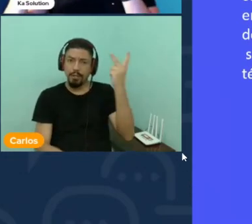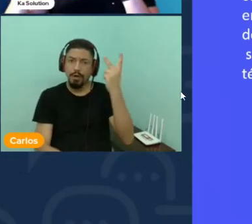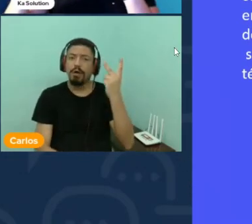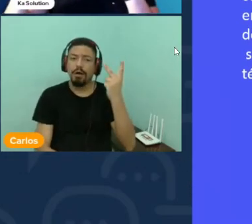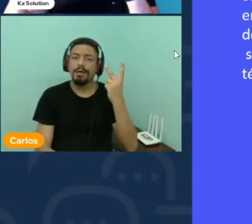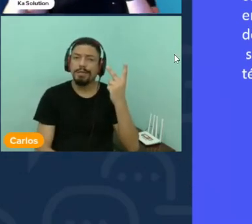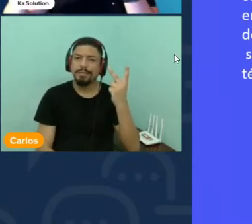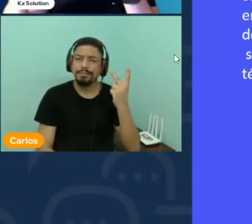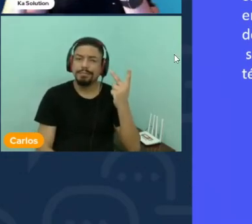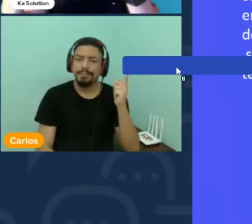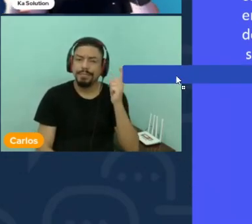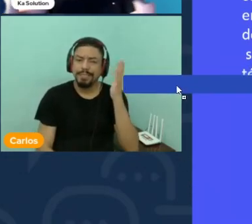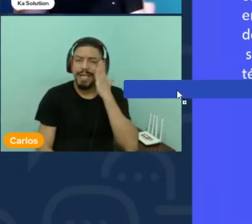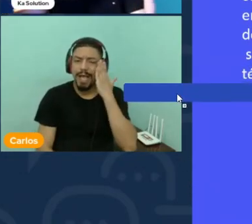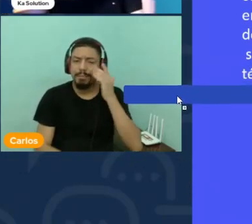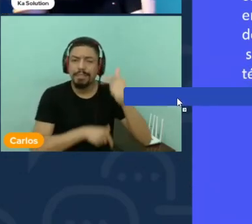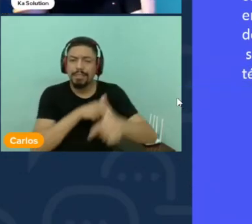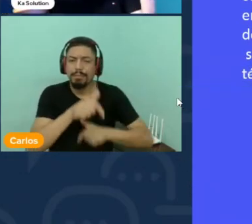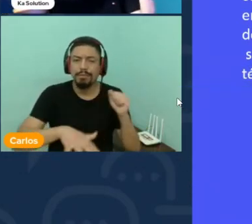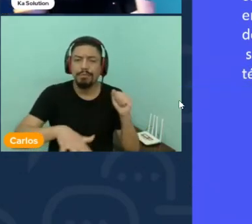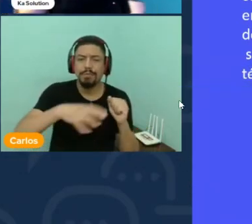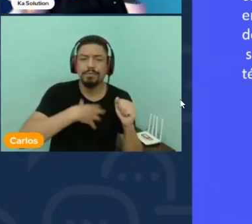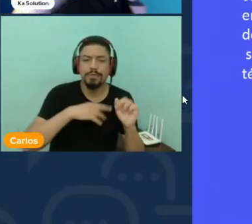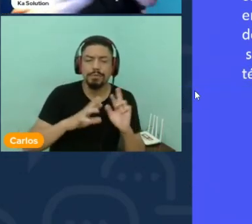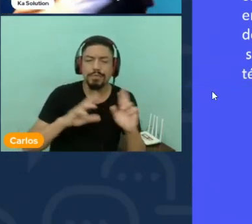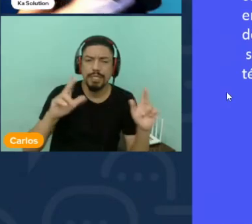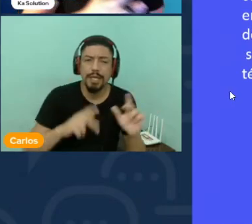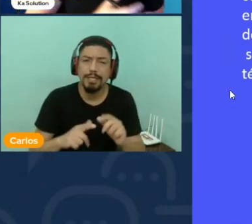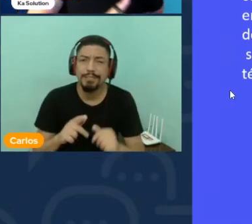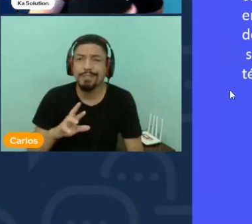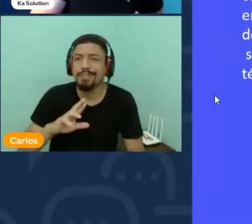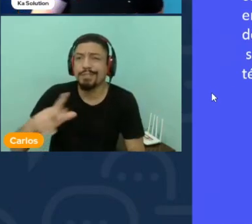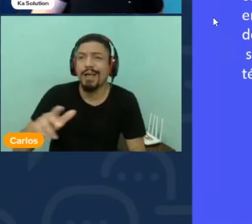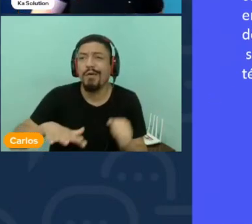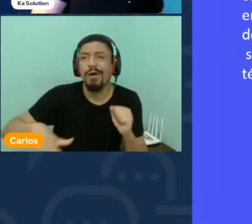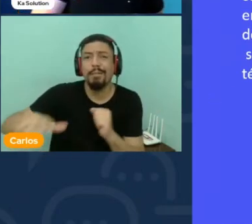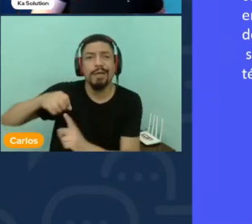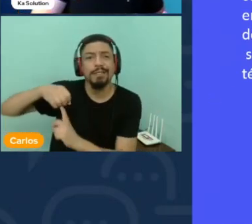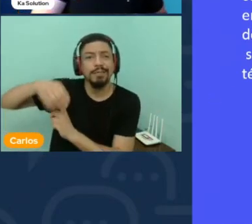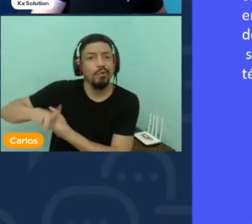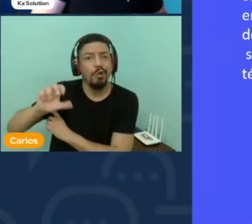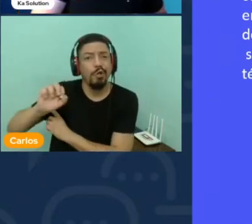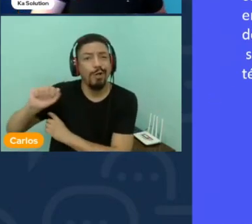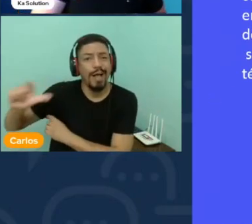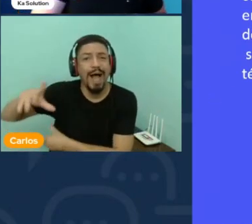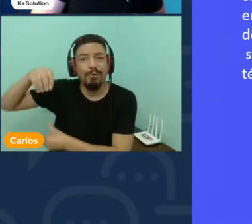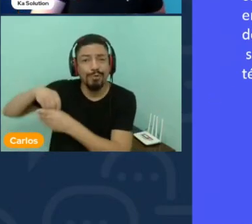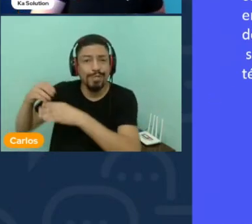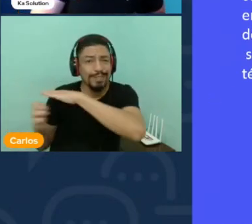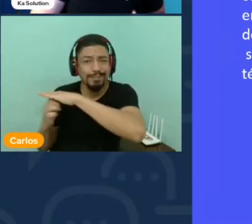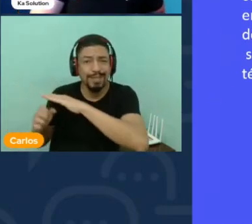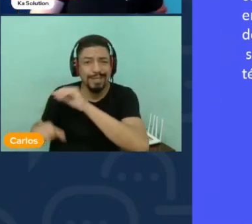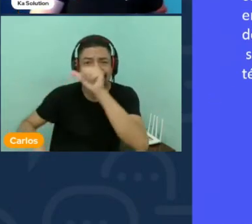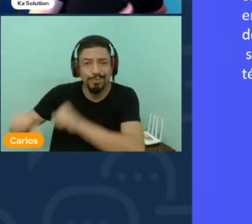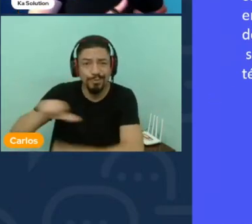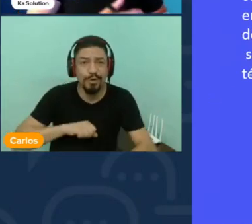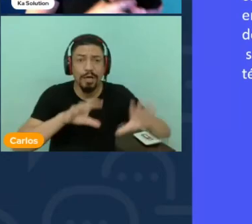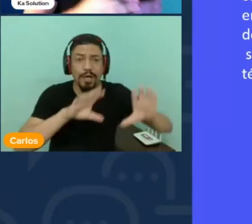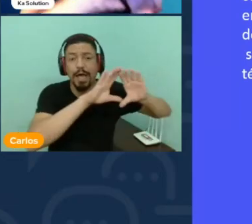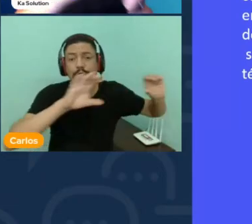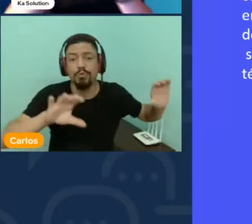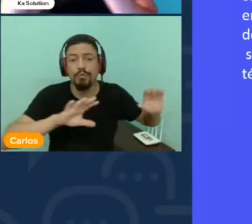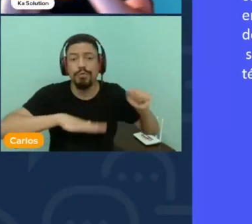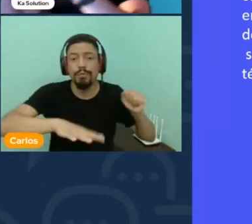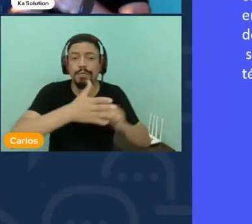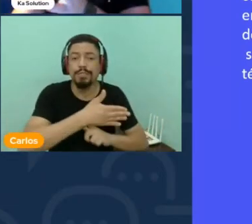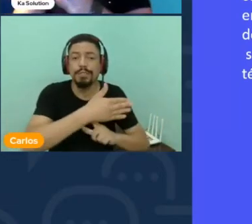saibam agora operar um ambiente diferente, que não é mais o ambiente que está dentro da empresa. É um ambiente de